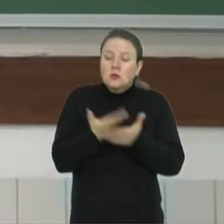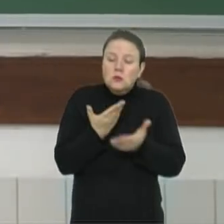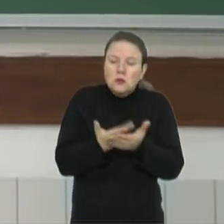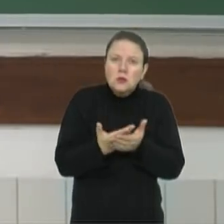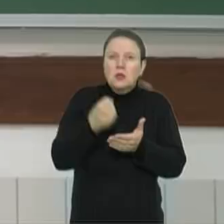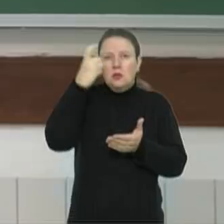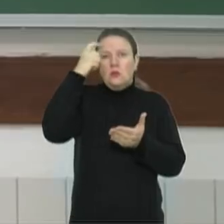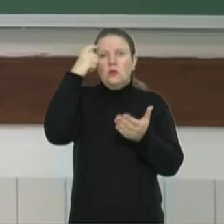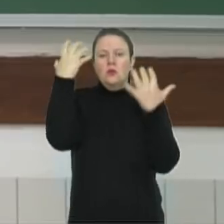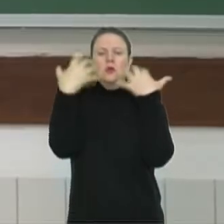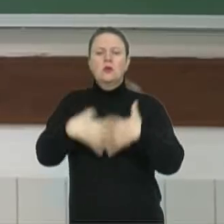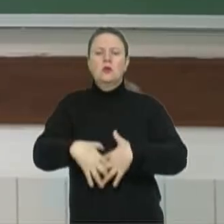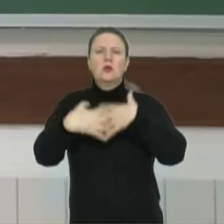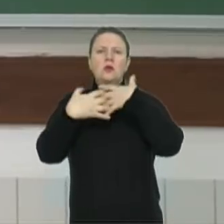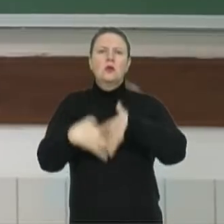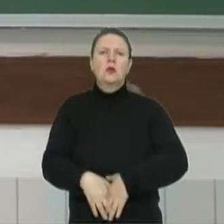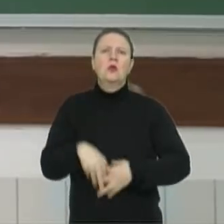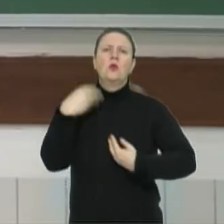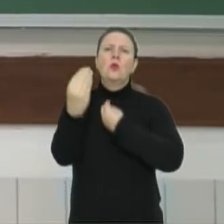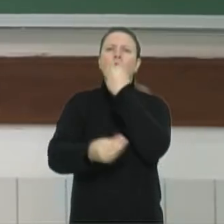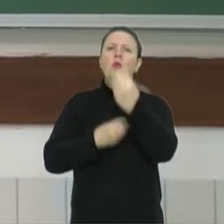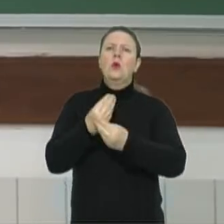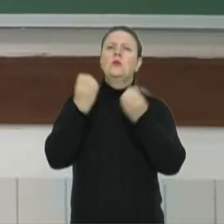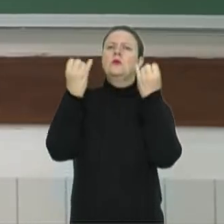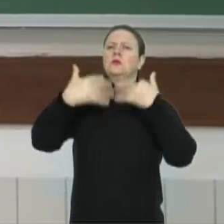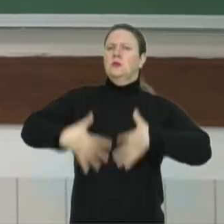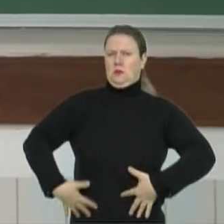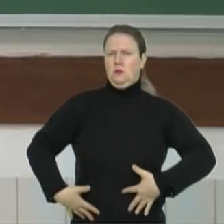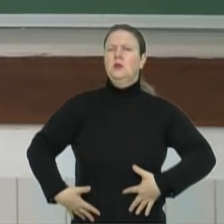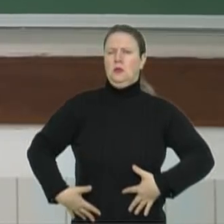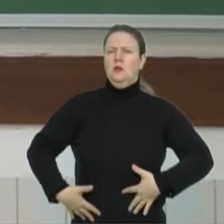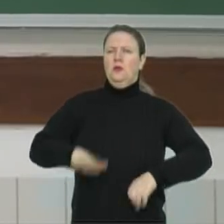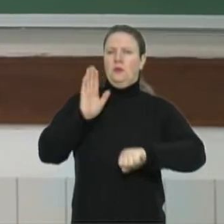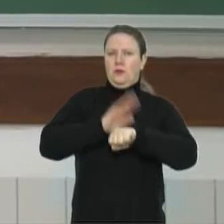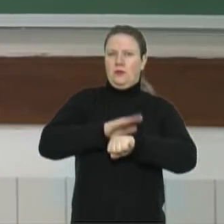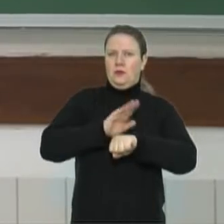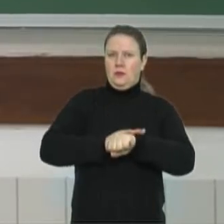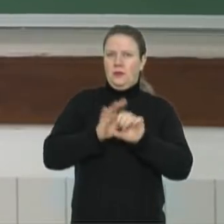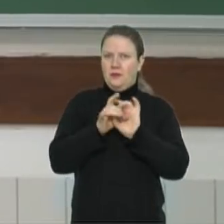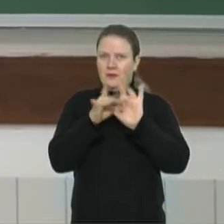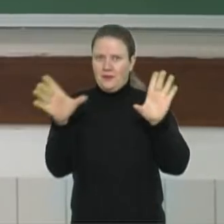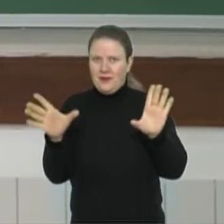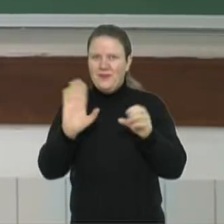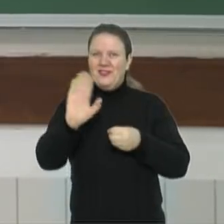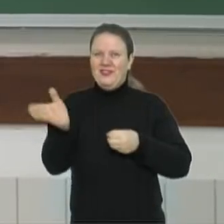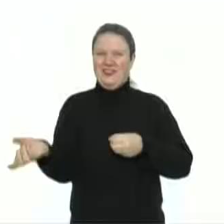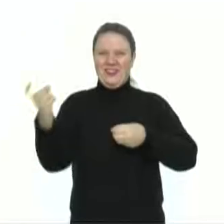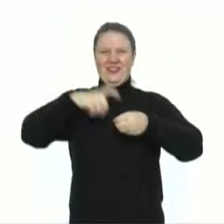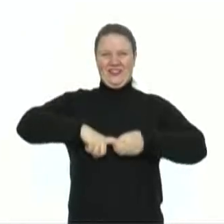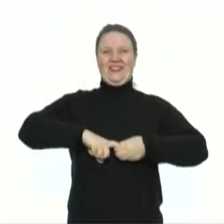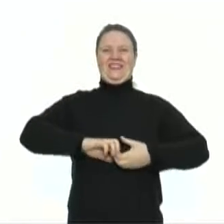reflexão própria, como você explica o que é esse Dasein? Vou dar um tempo para você responder e depois a gente volta.